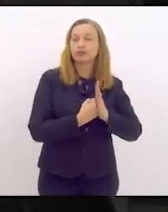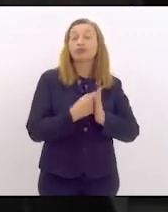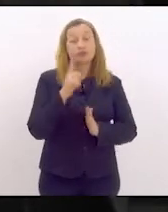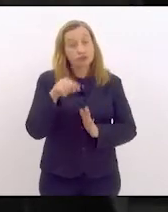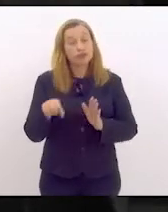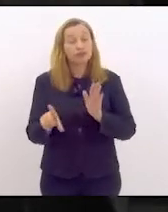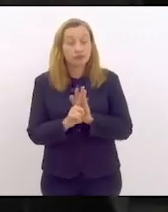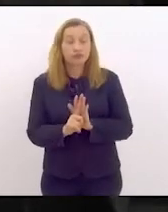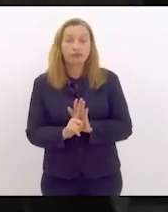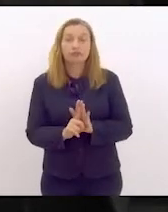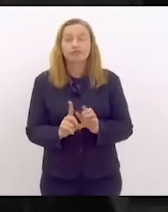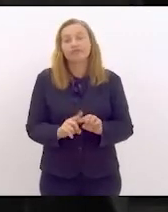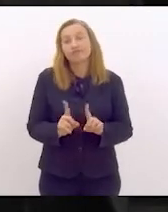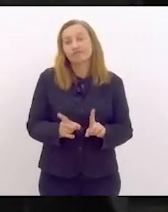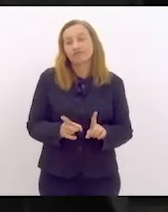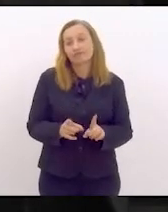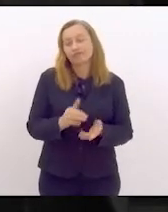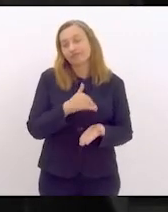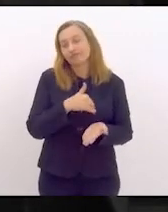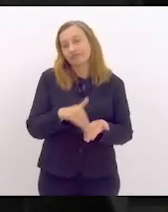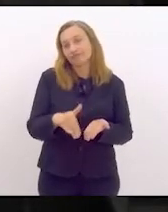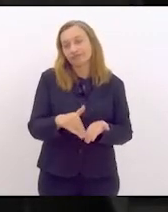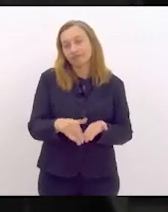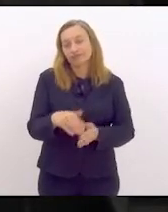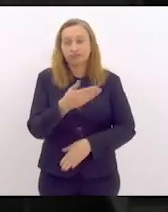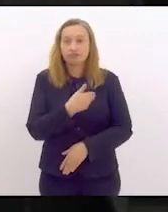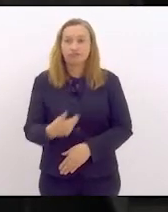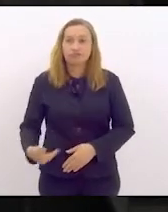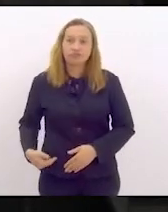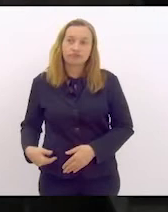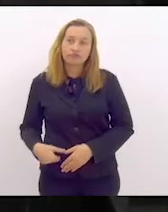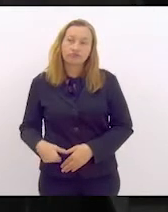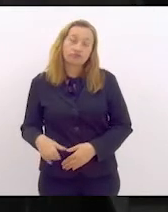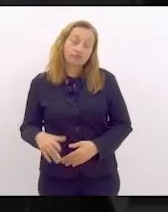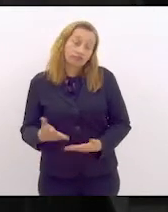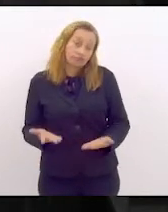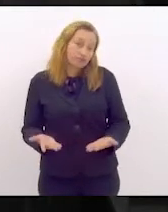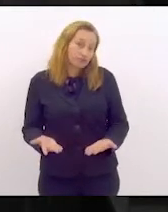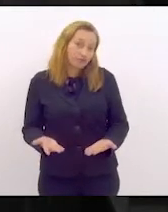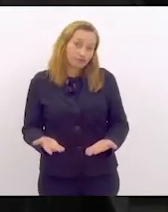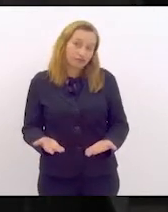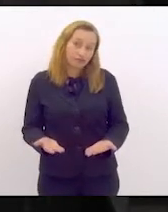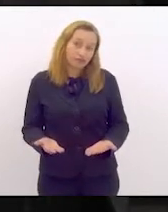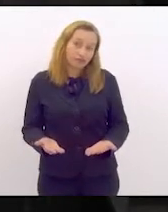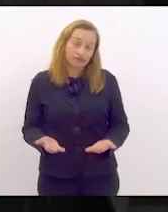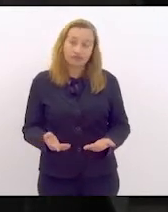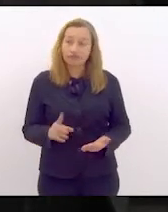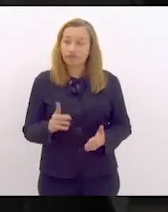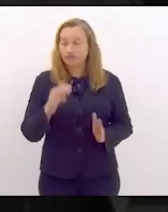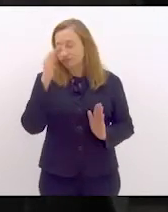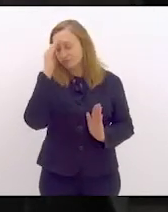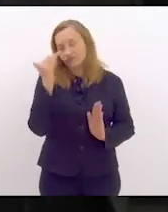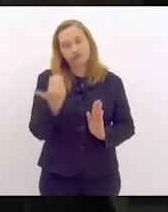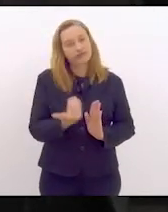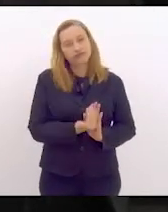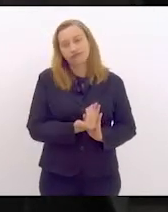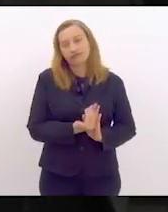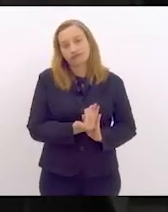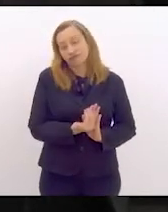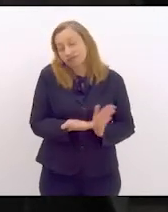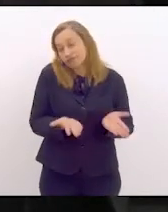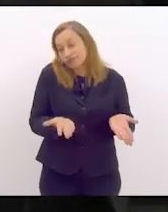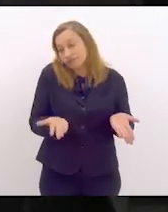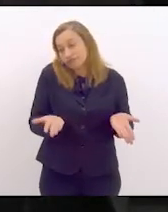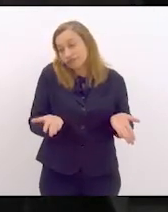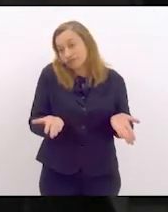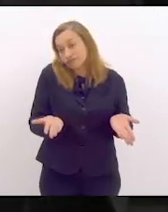lei, mas os secretários, governadores se sucedem e ele não é implantado.